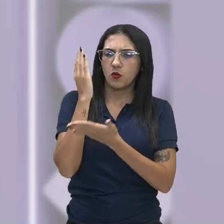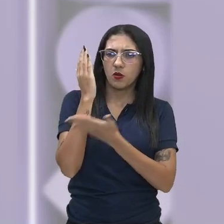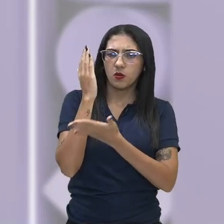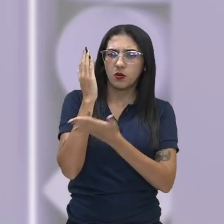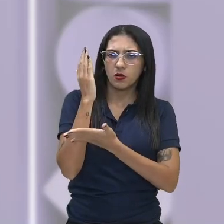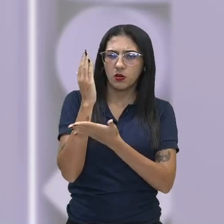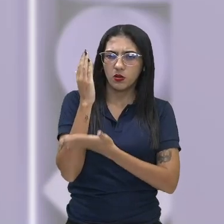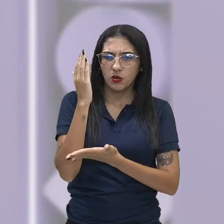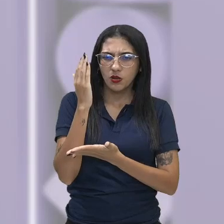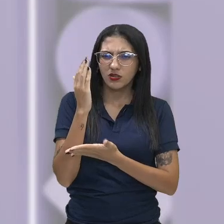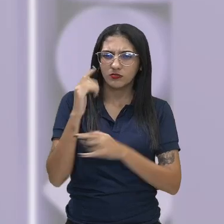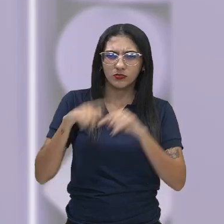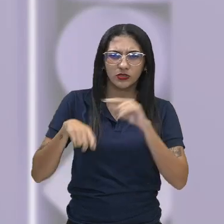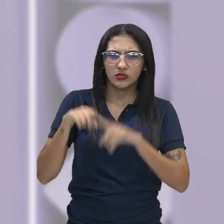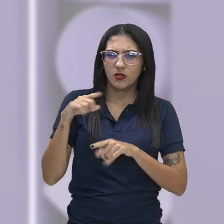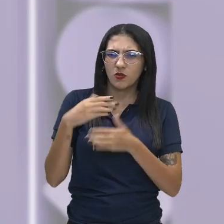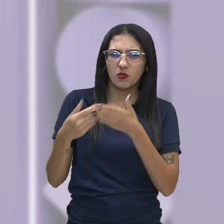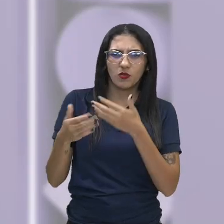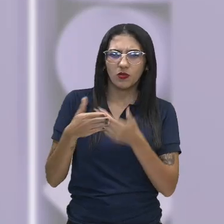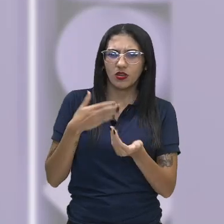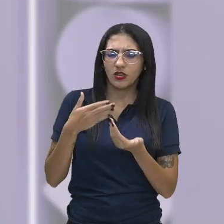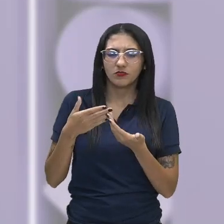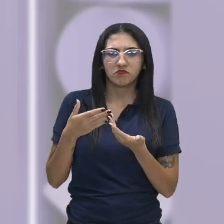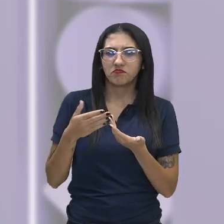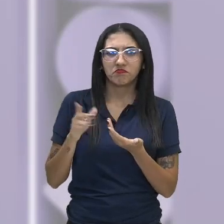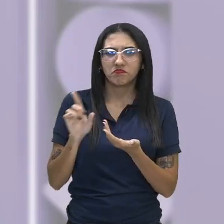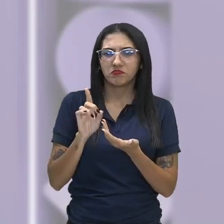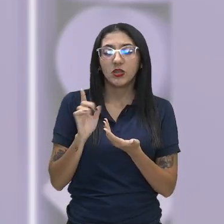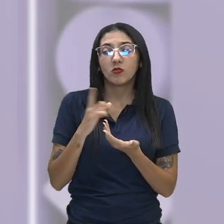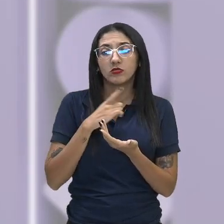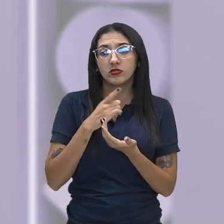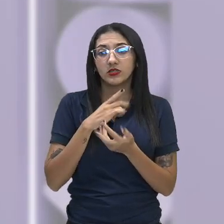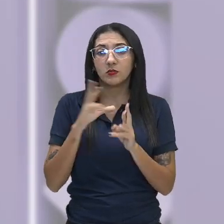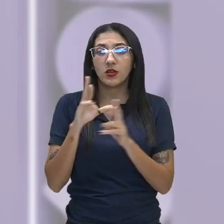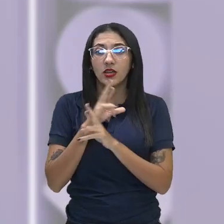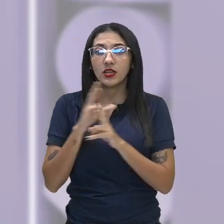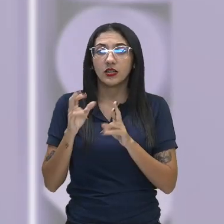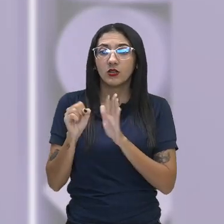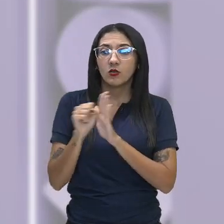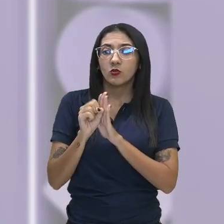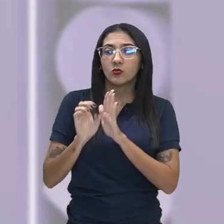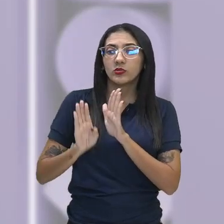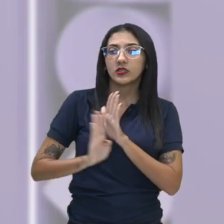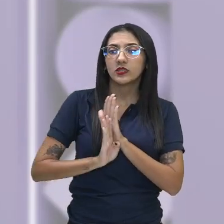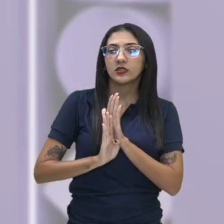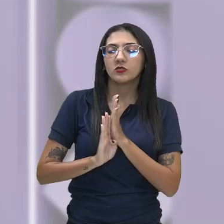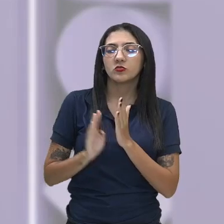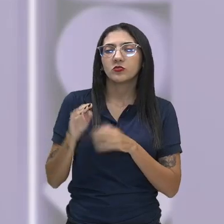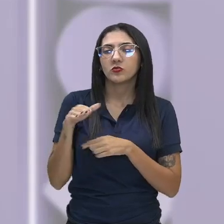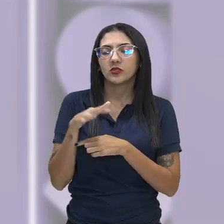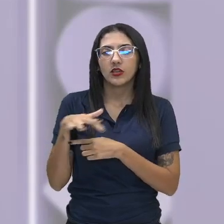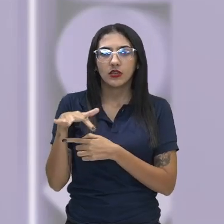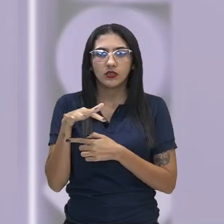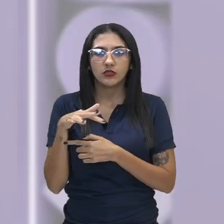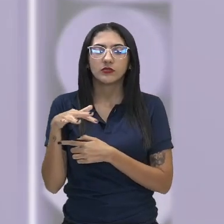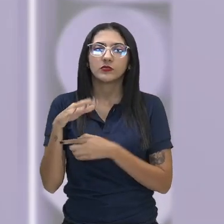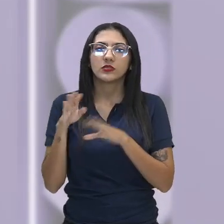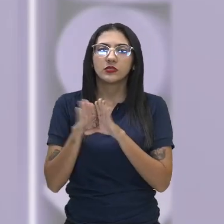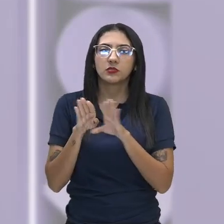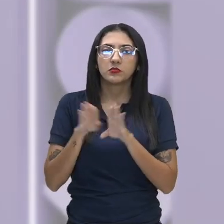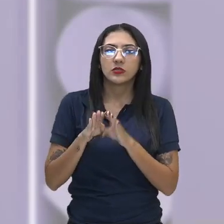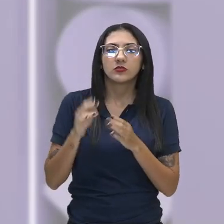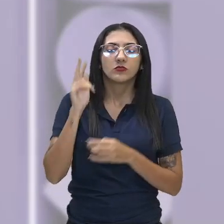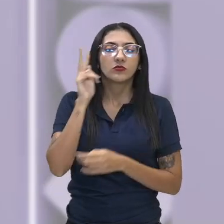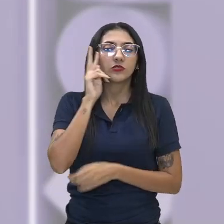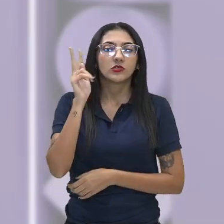madeira. Você também está se conectando com a ecologia do lugar, está conectando com a